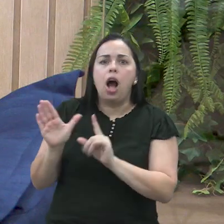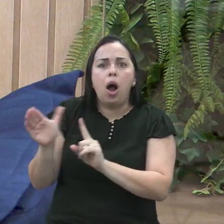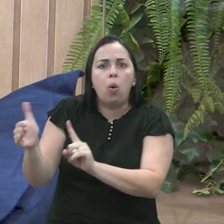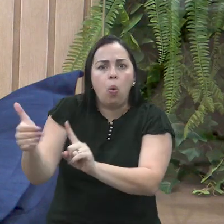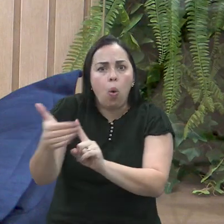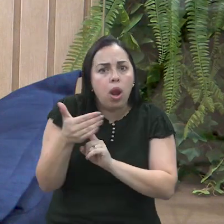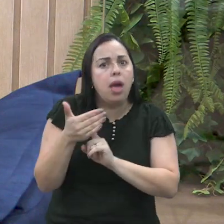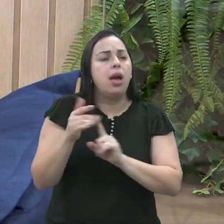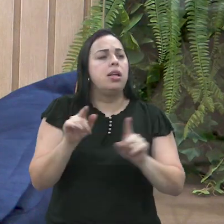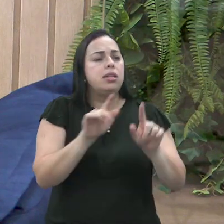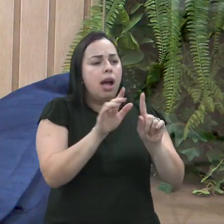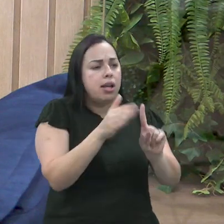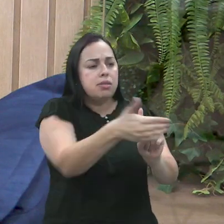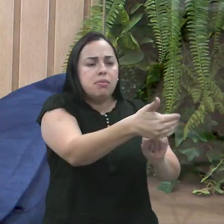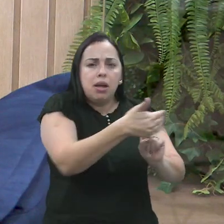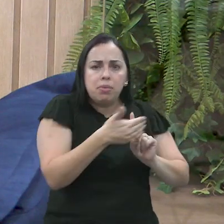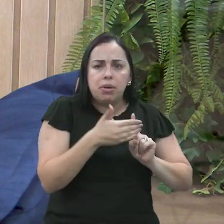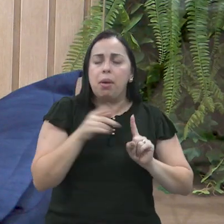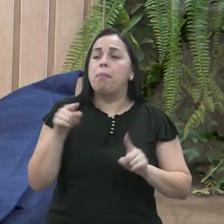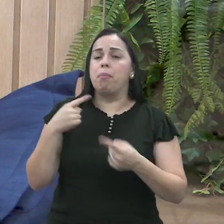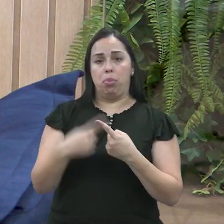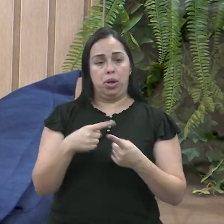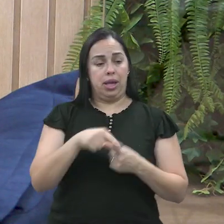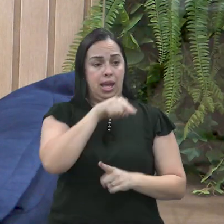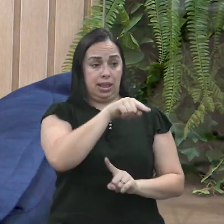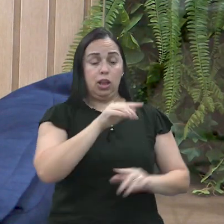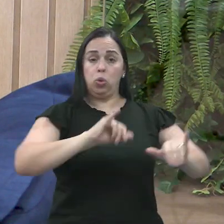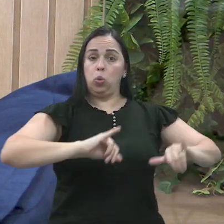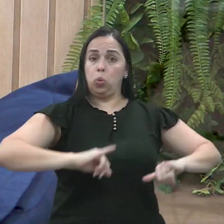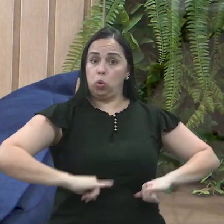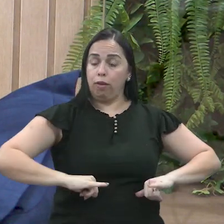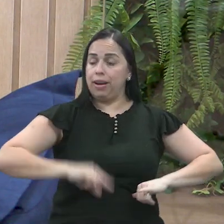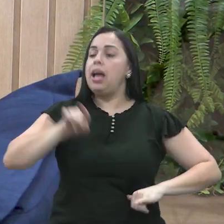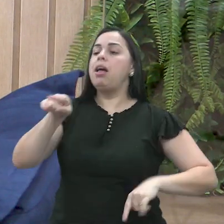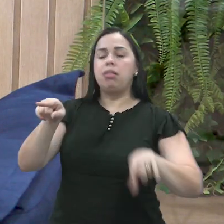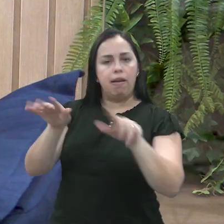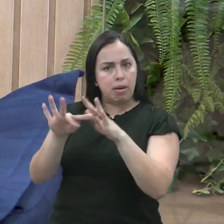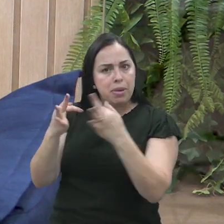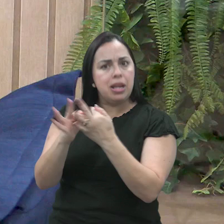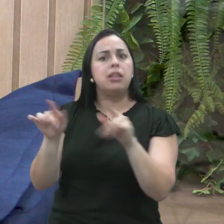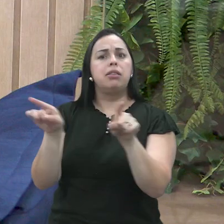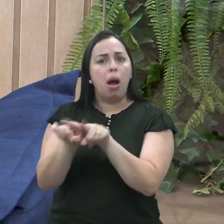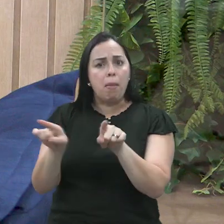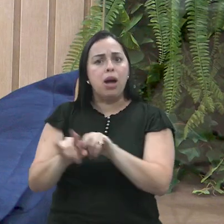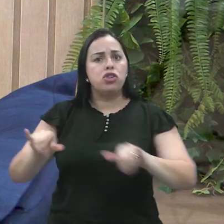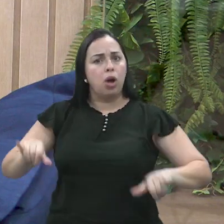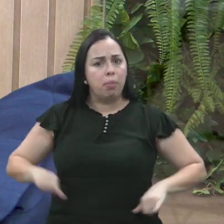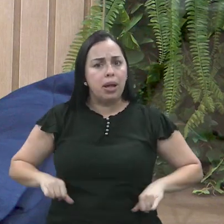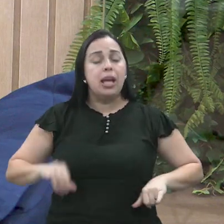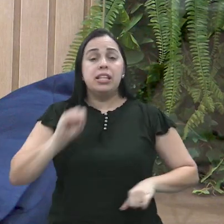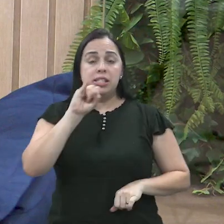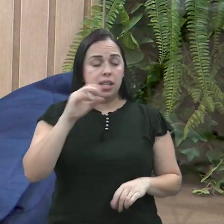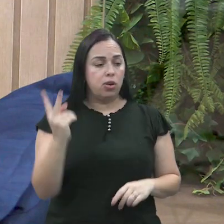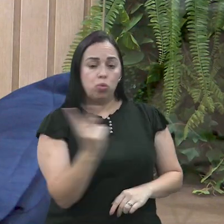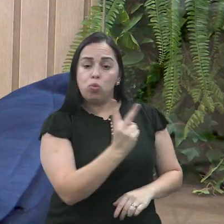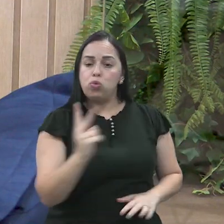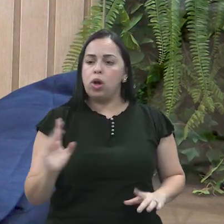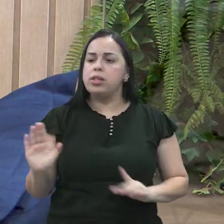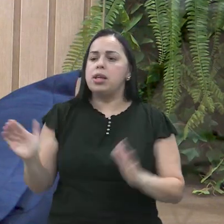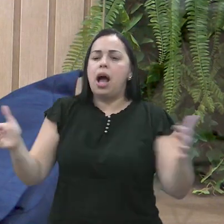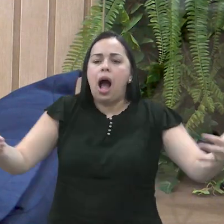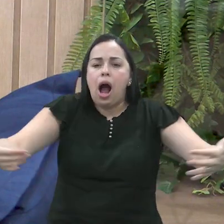as famílias, porque as famílias adoecem junto com os seus enfermos. E se a gente acolhe todo mundo, a